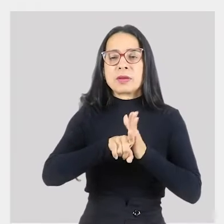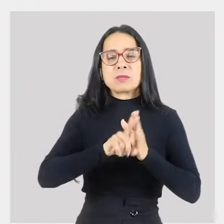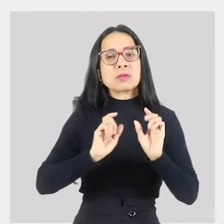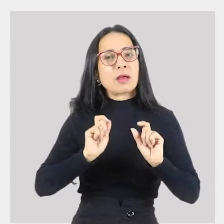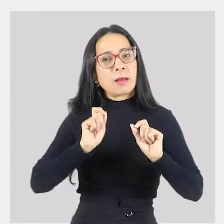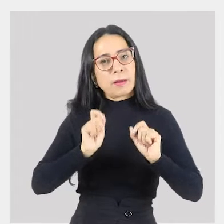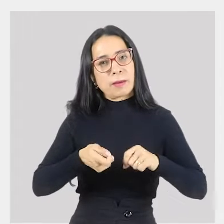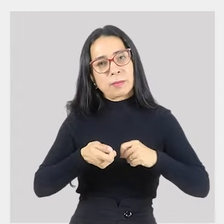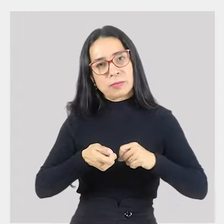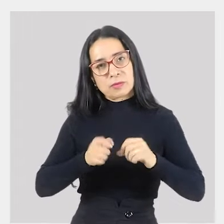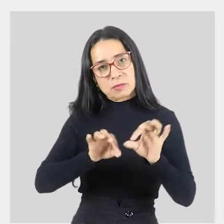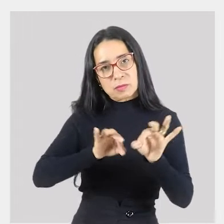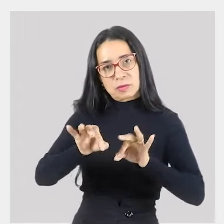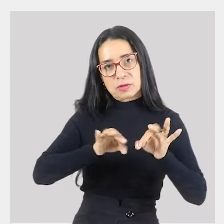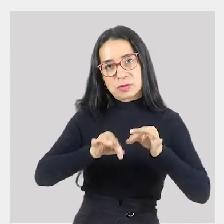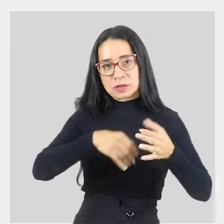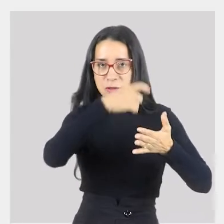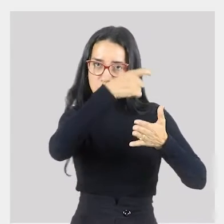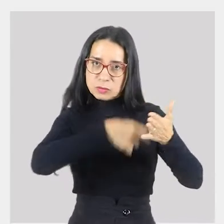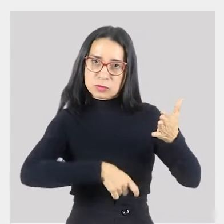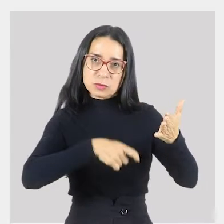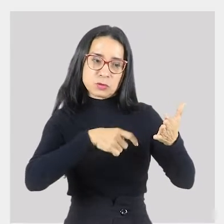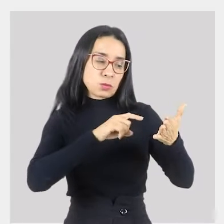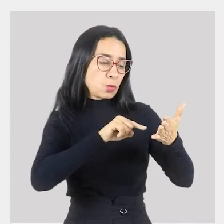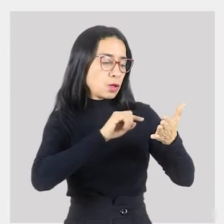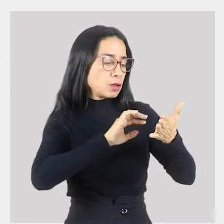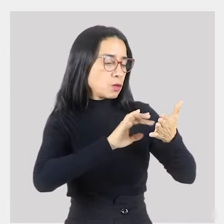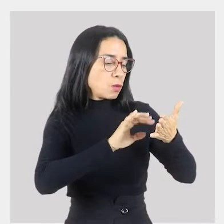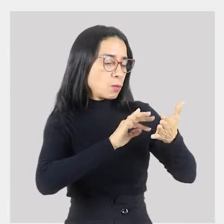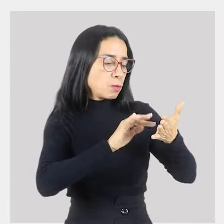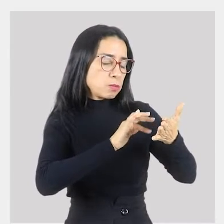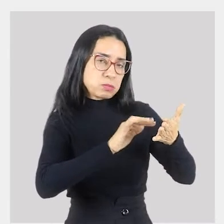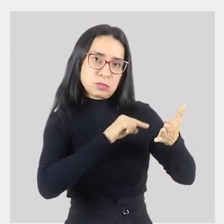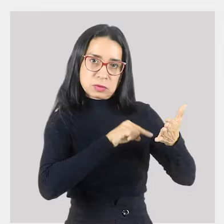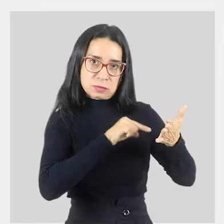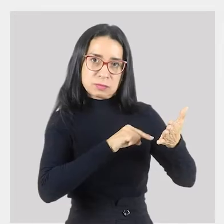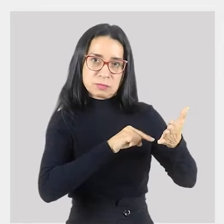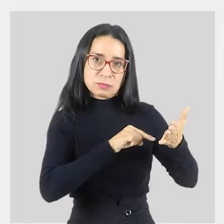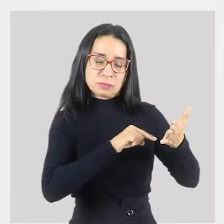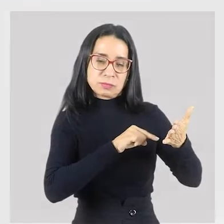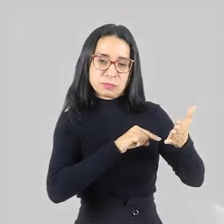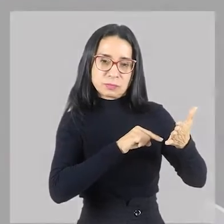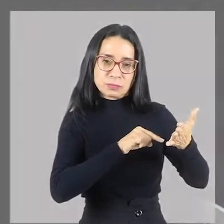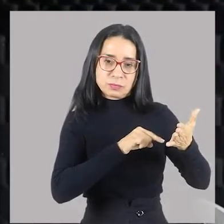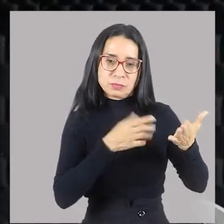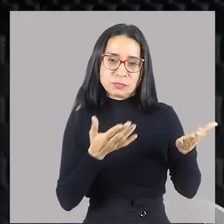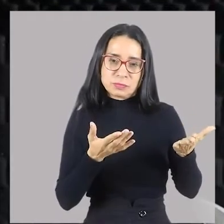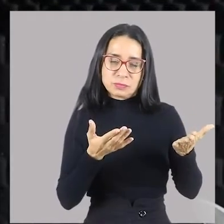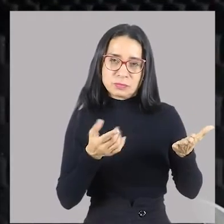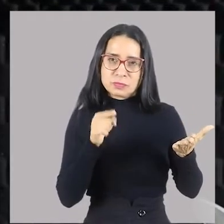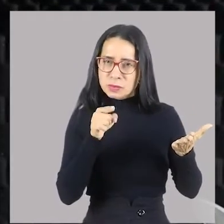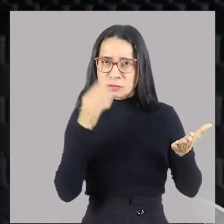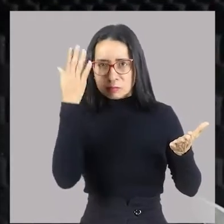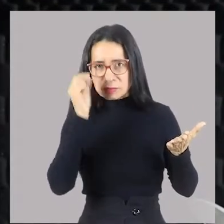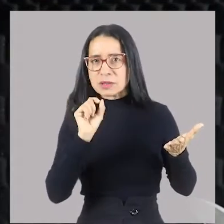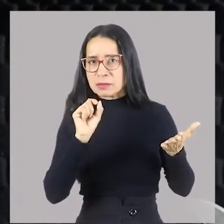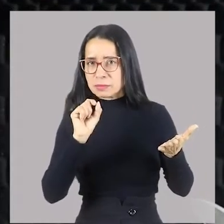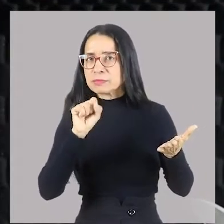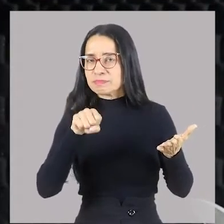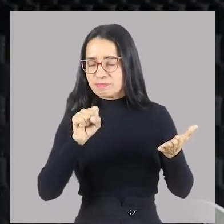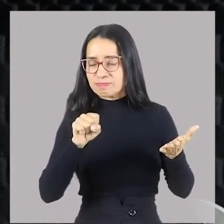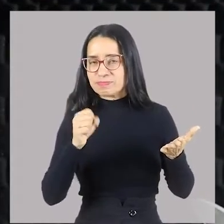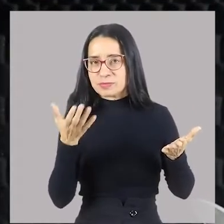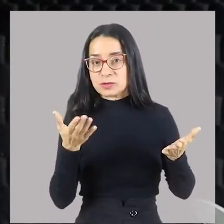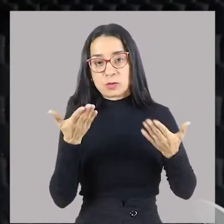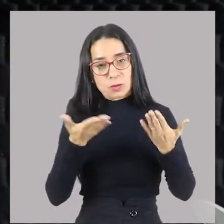possível elaborar um texto no celular? É ou não é? Você sabe que é. Hoje, você